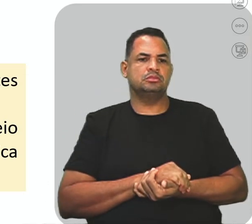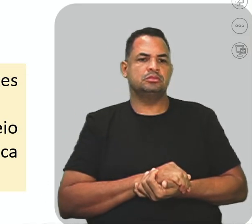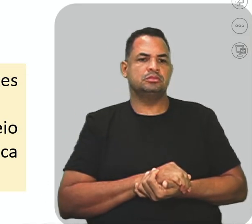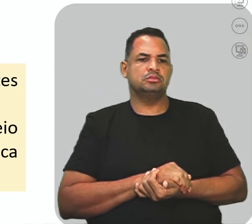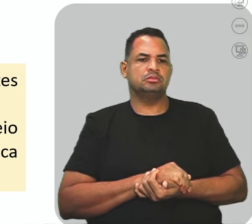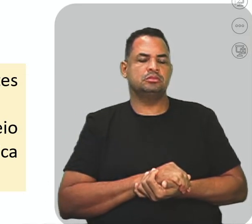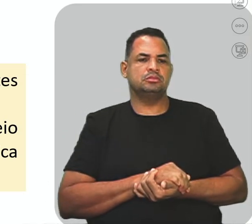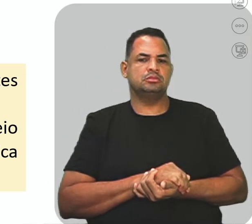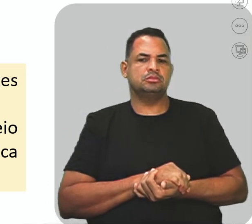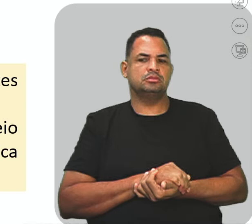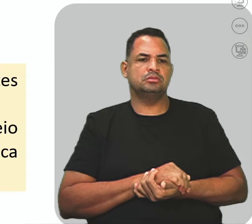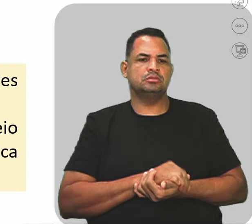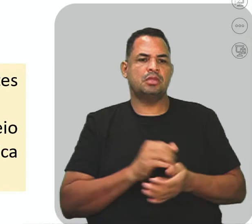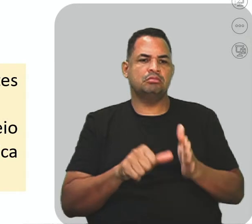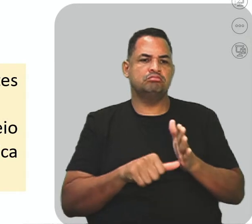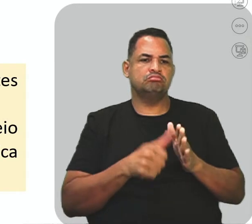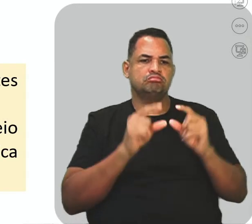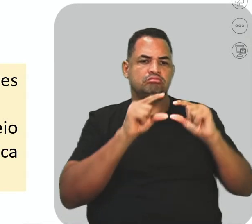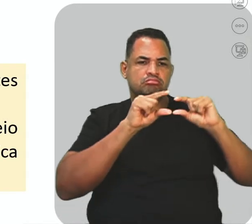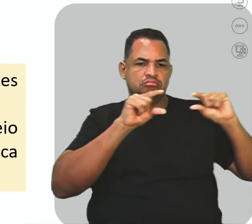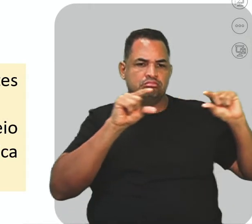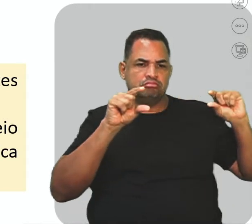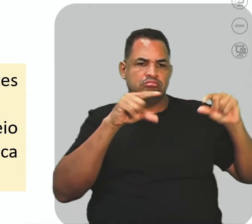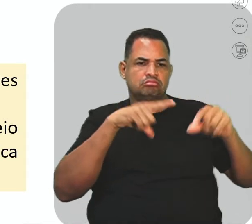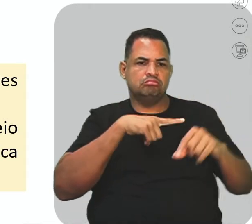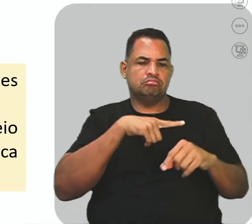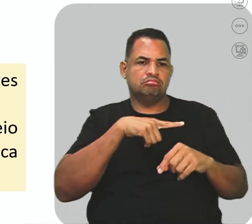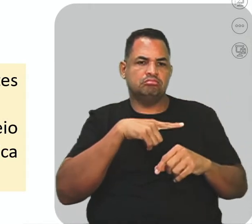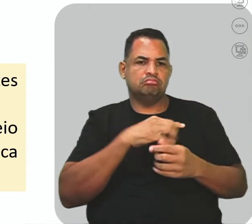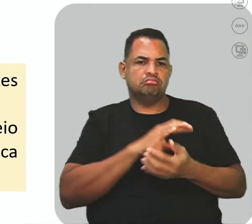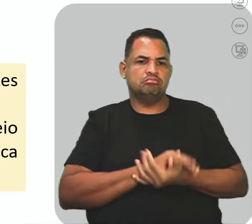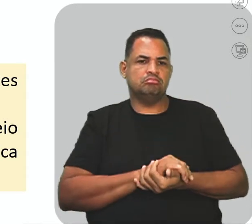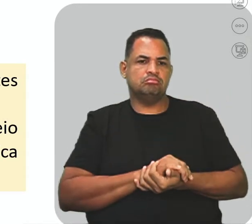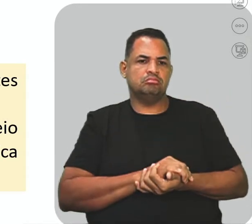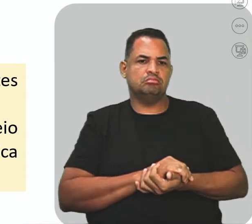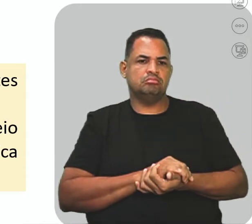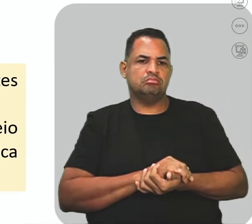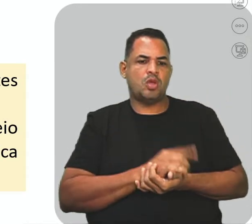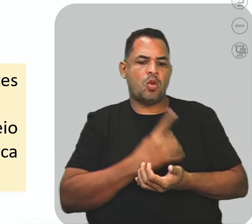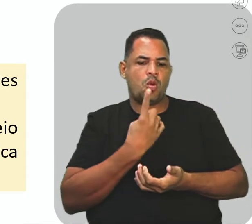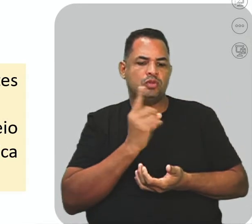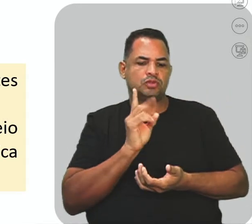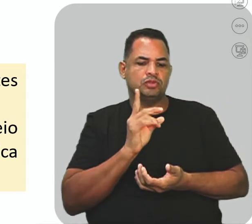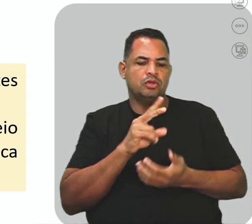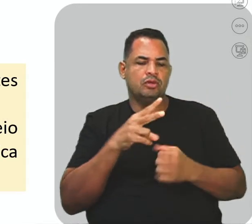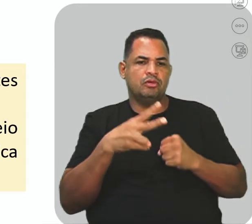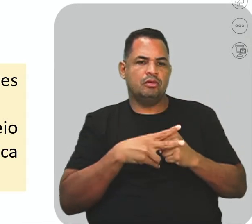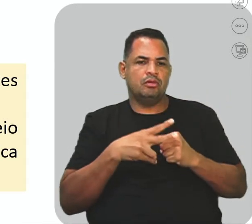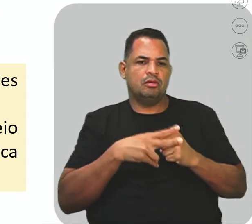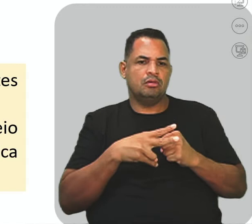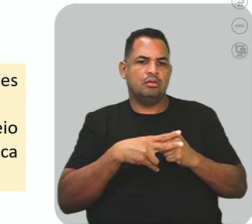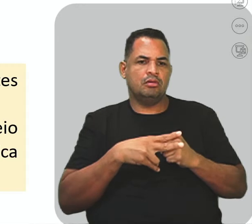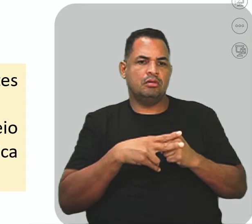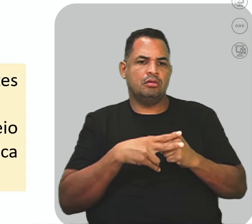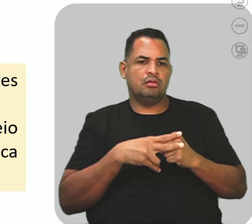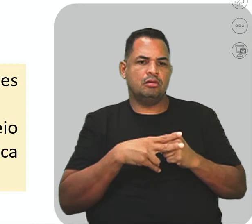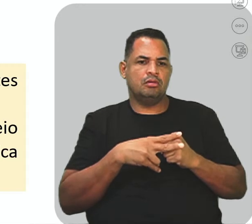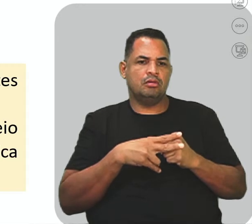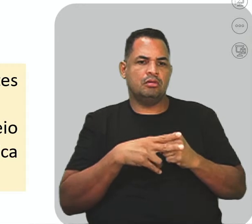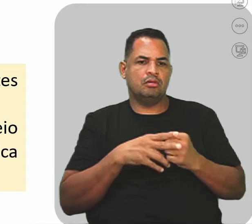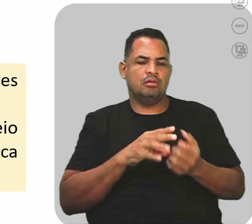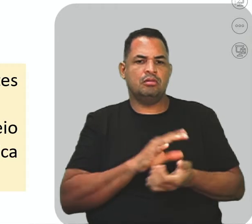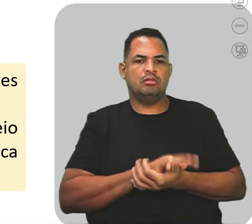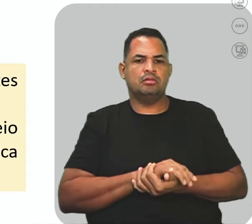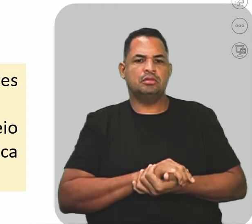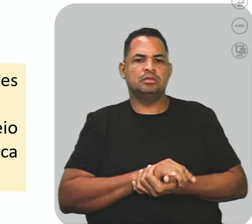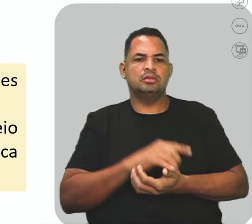primeiro período, a gente vai ter aqui um único verbo, né? Era. E já na segunda oração,